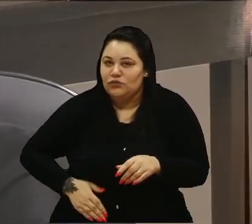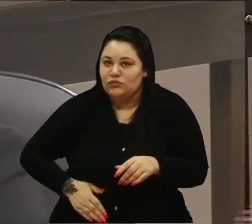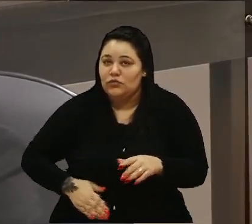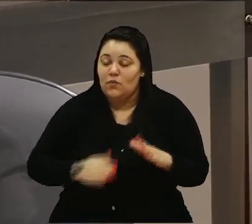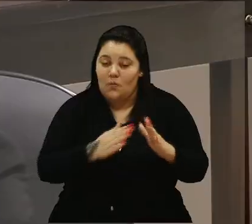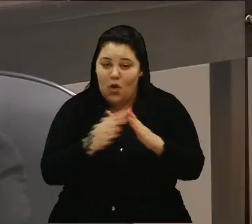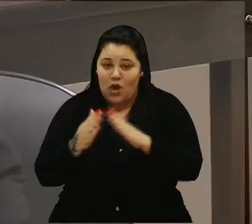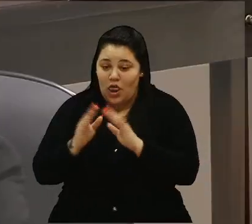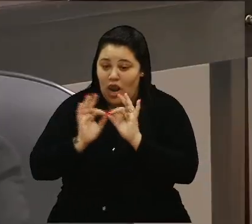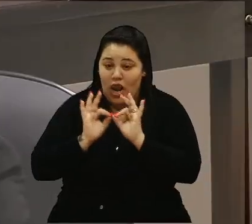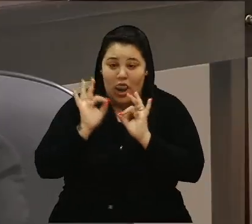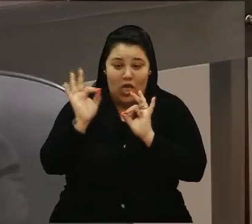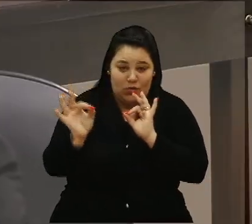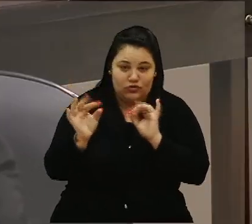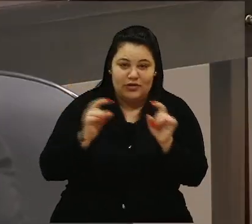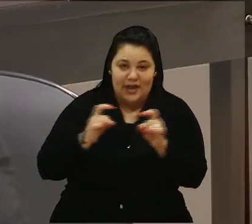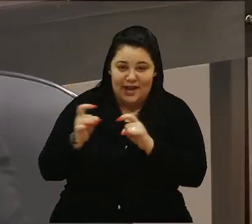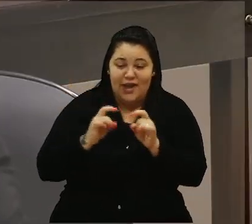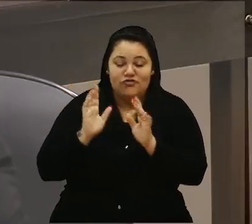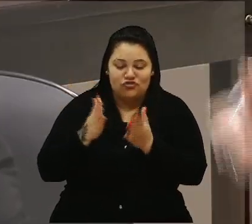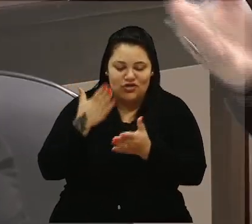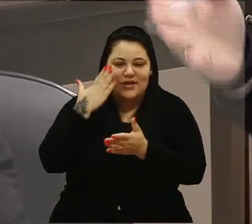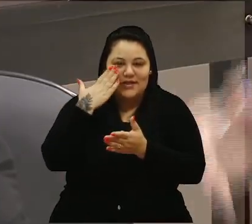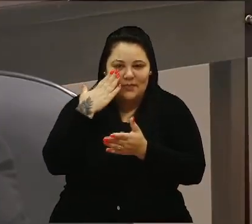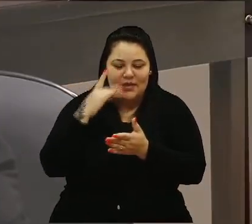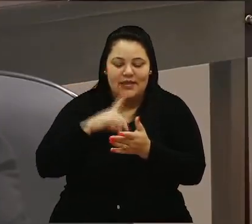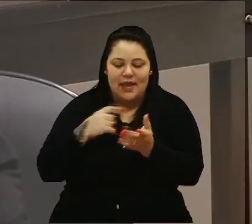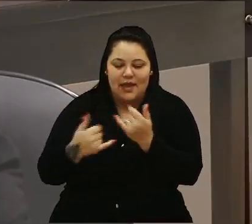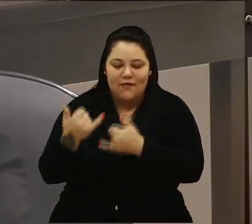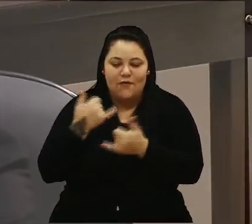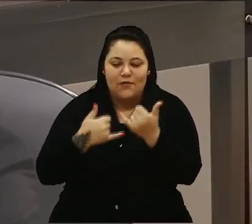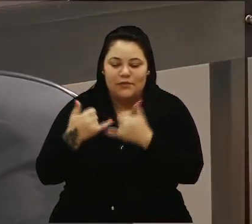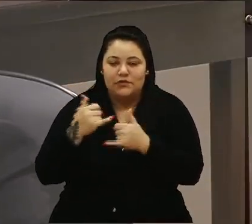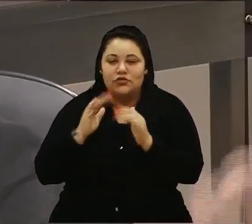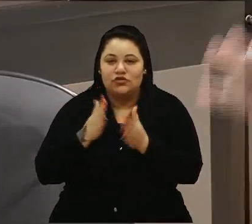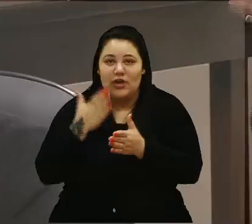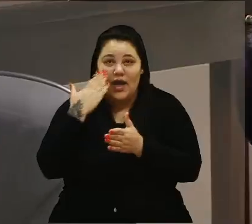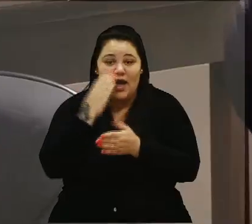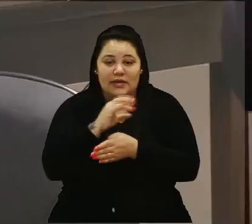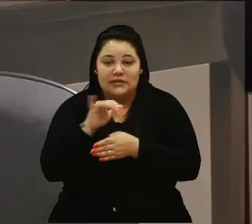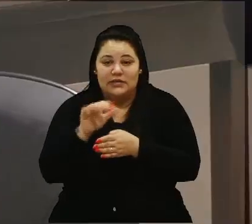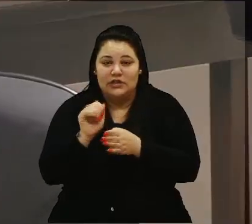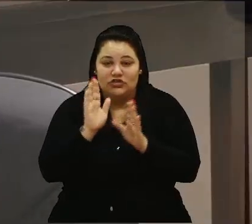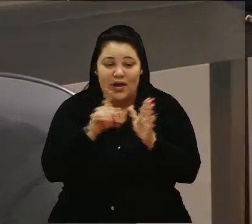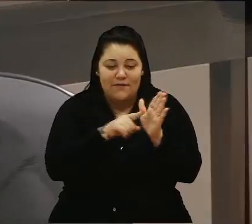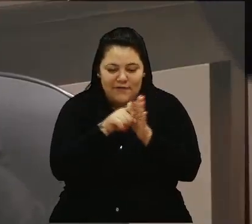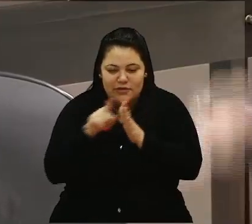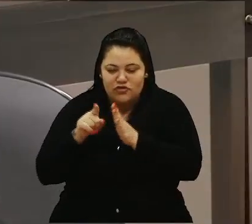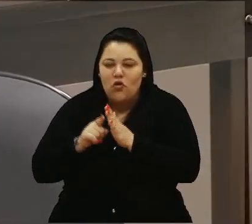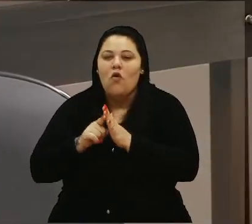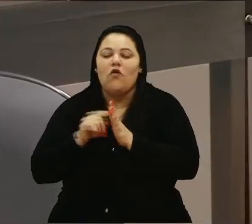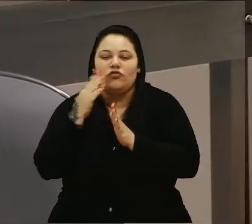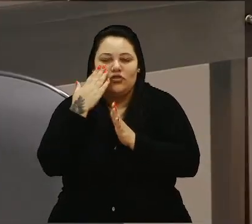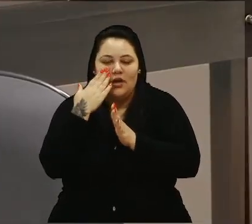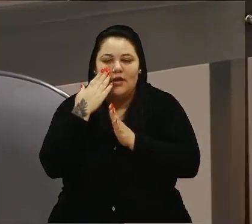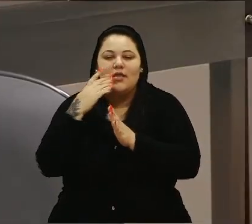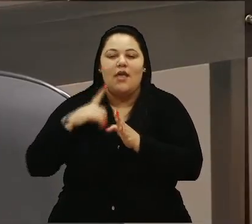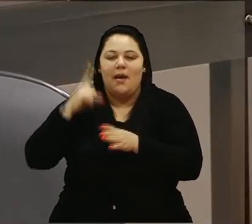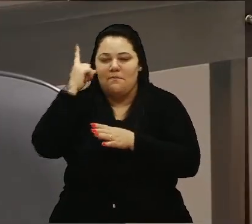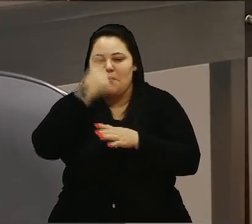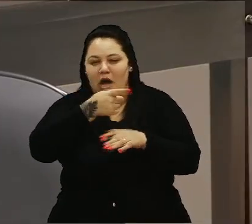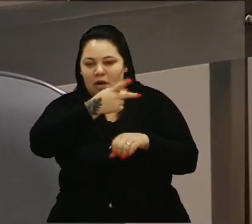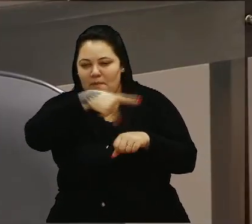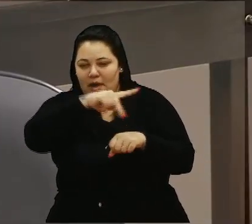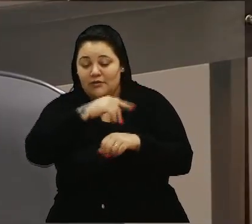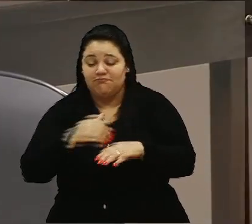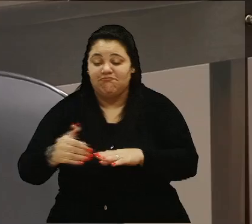longe lá da guerra, né, a gente sabe, né, a gente tem informações, a CIA já investigou, então eles dão ordens de países, né, de hotéis